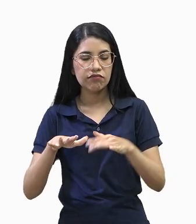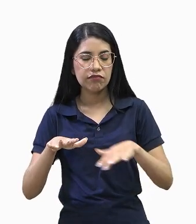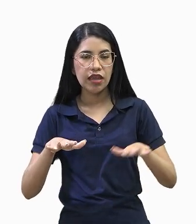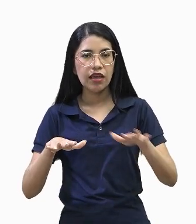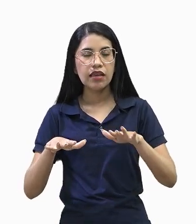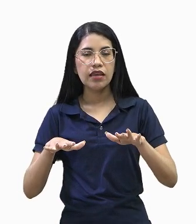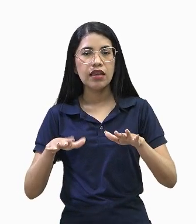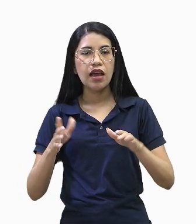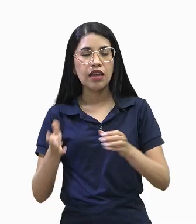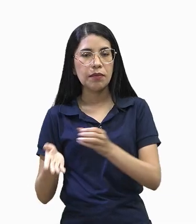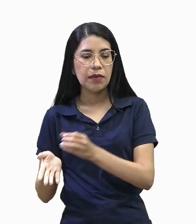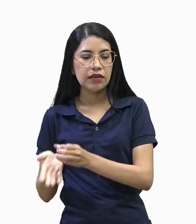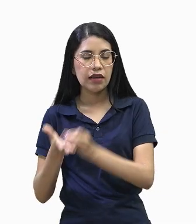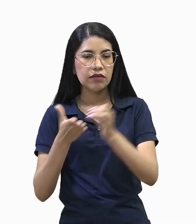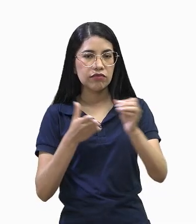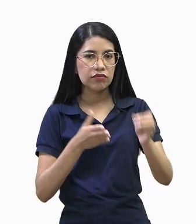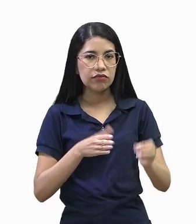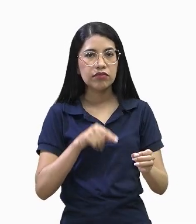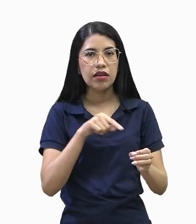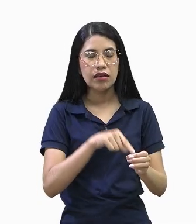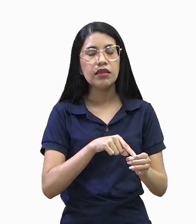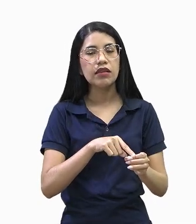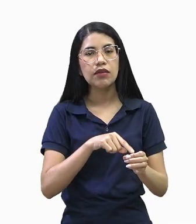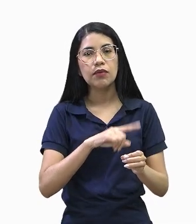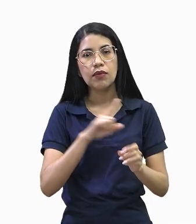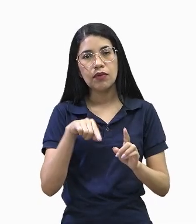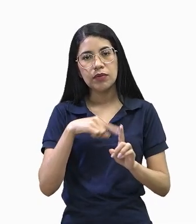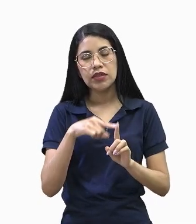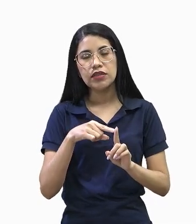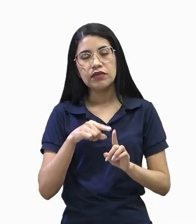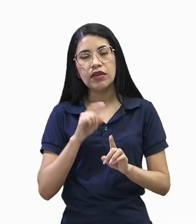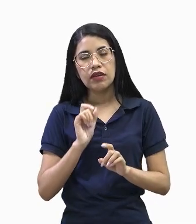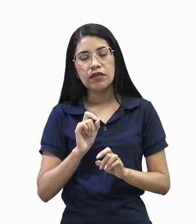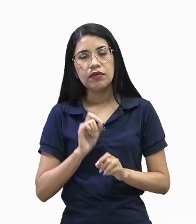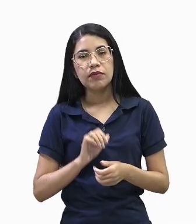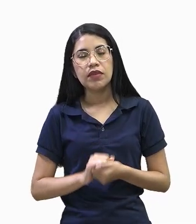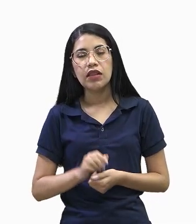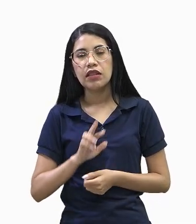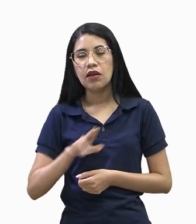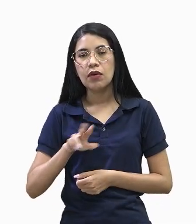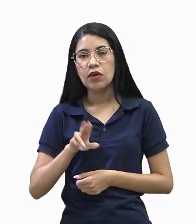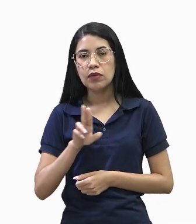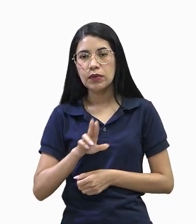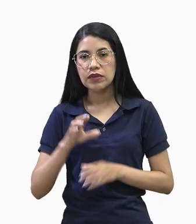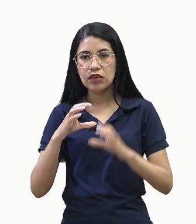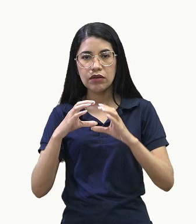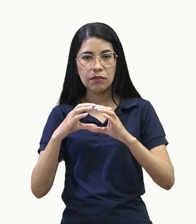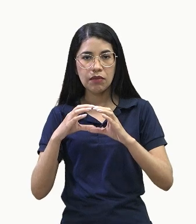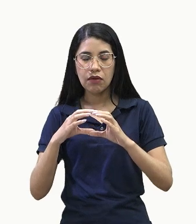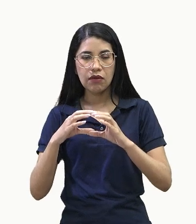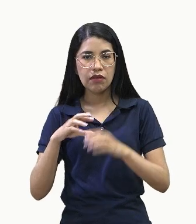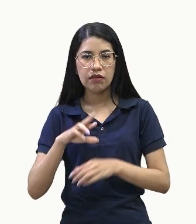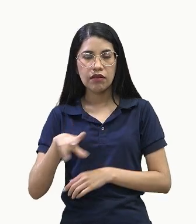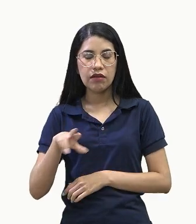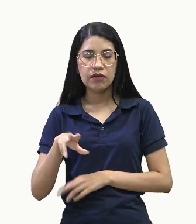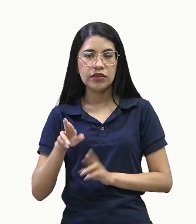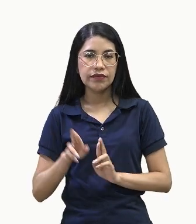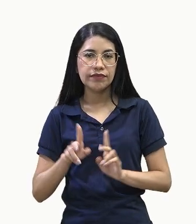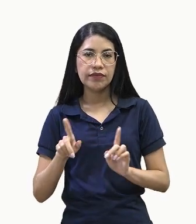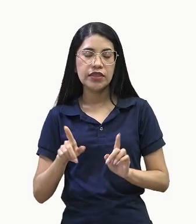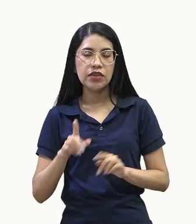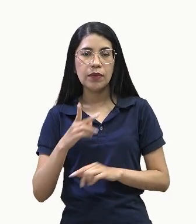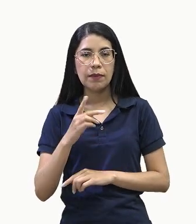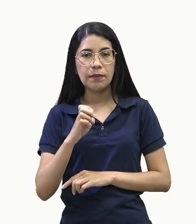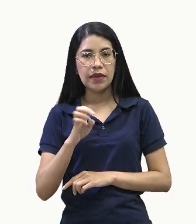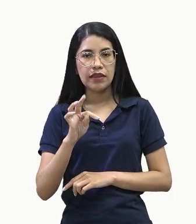chão adversário, tá? Aqui não se usa bola, não é que nem o tênis que se usa bola, é uma